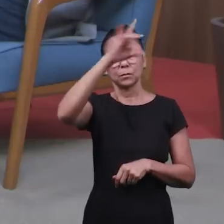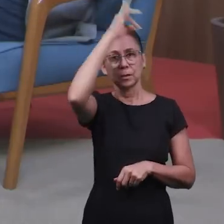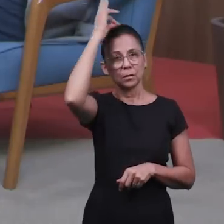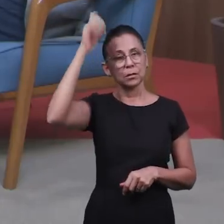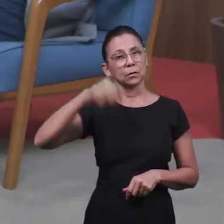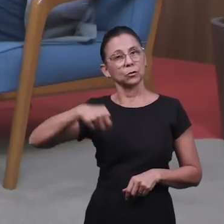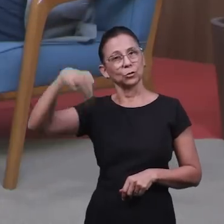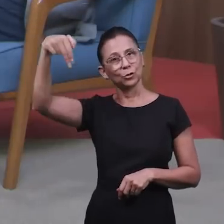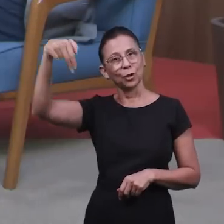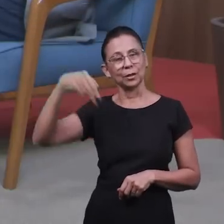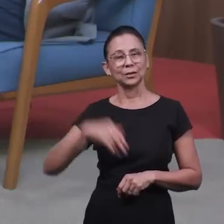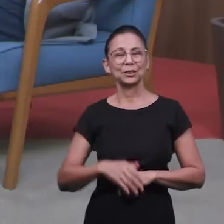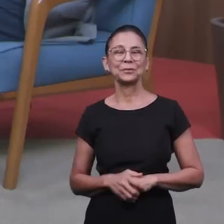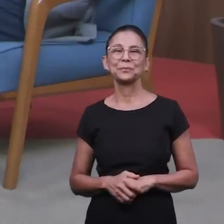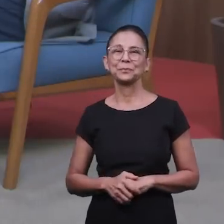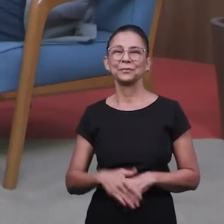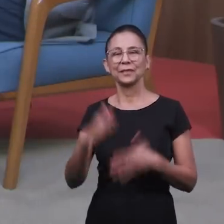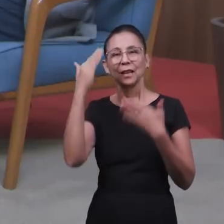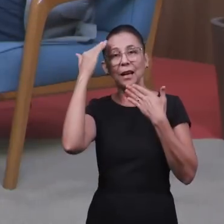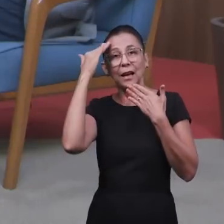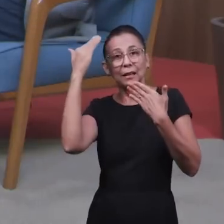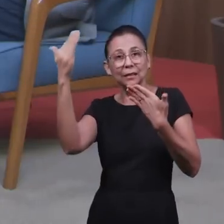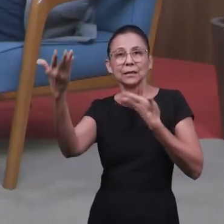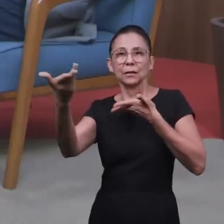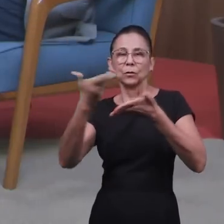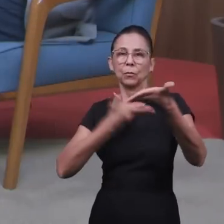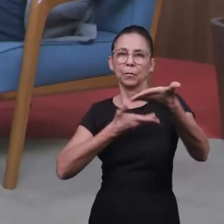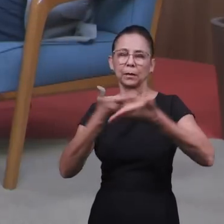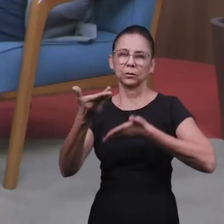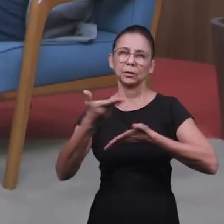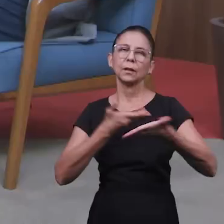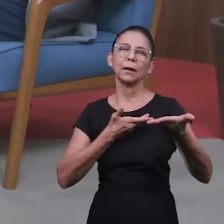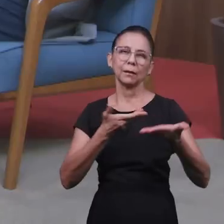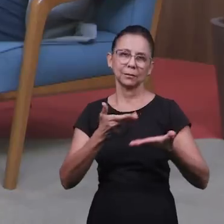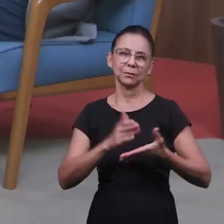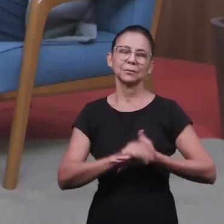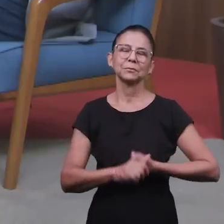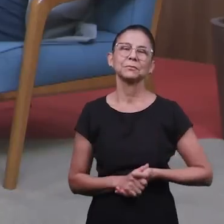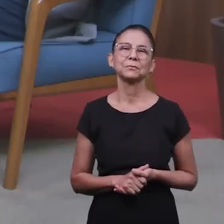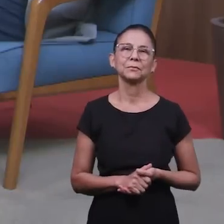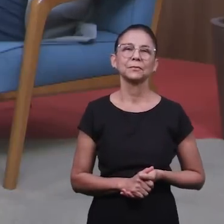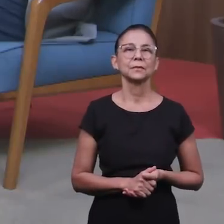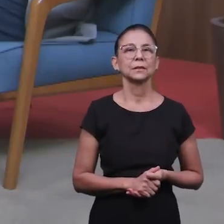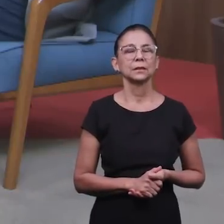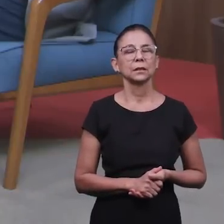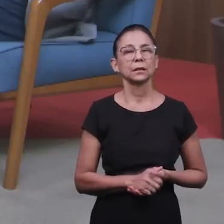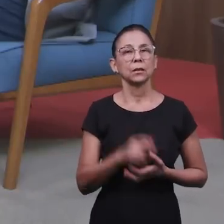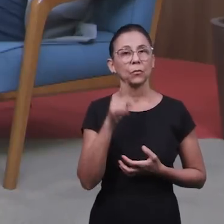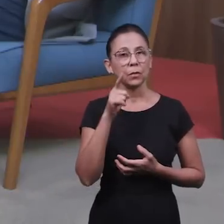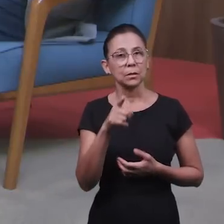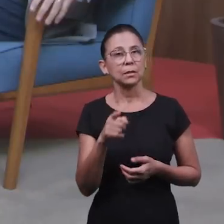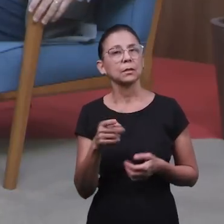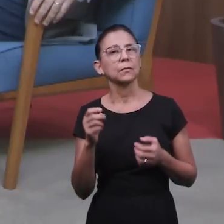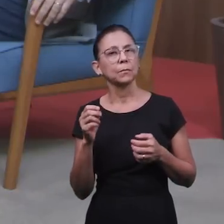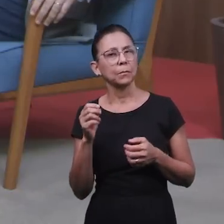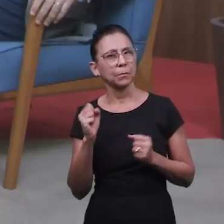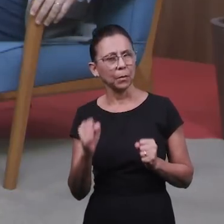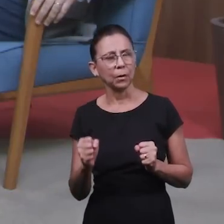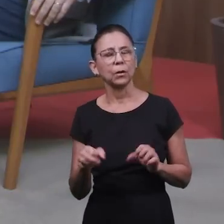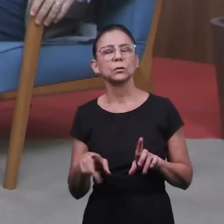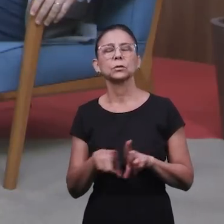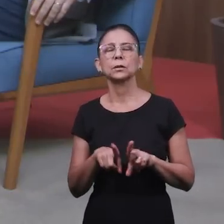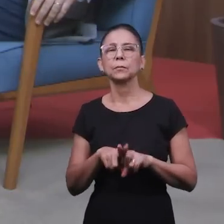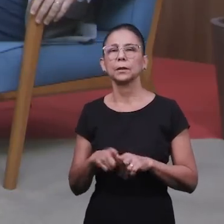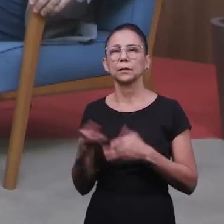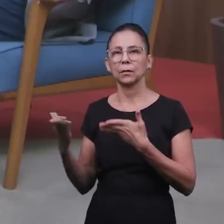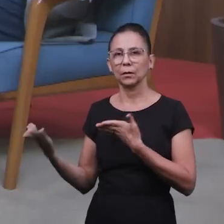Agradeço a vocês por terem enviado as mensagens, e você, volto a repetir, também pode participar, é só apontar a câmera do seu